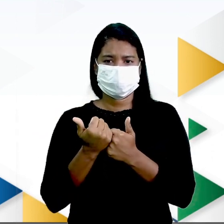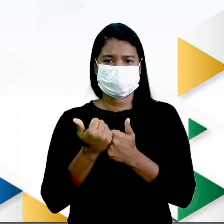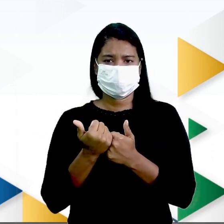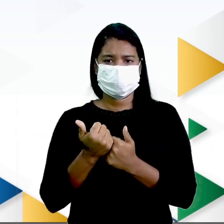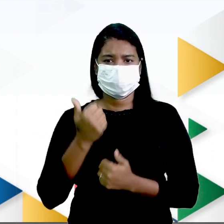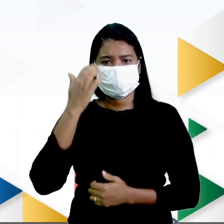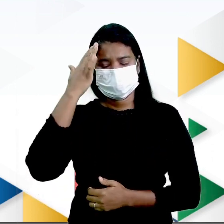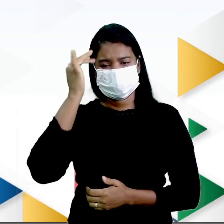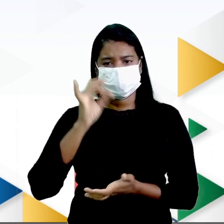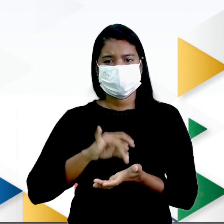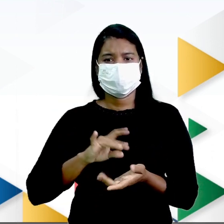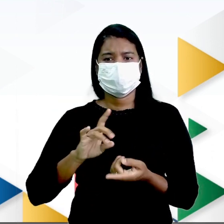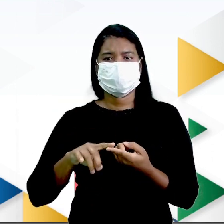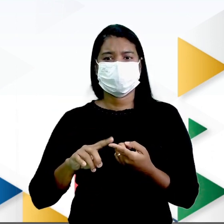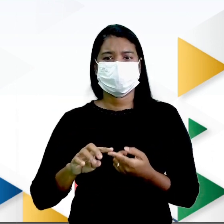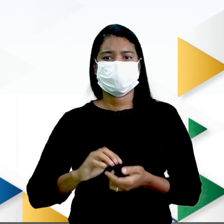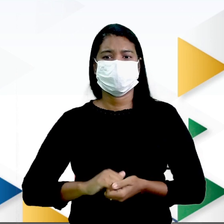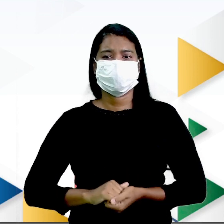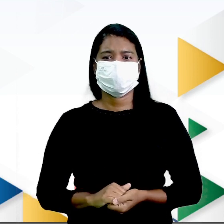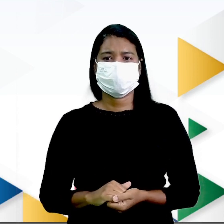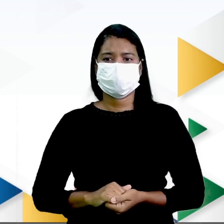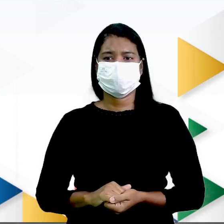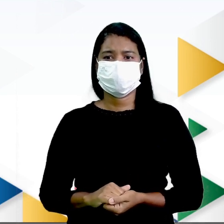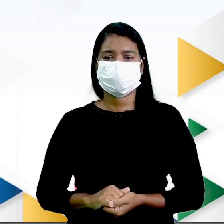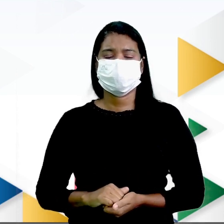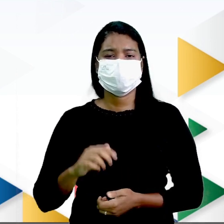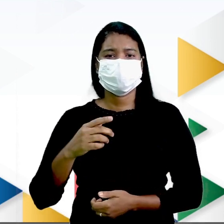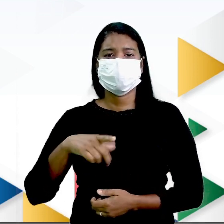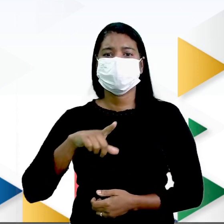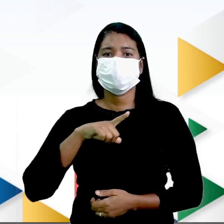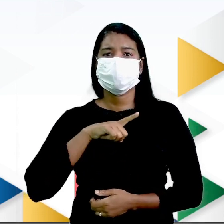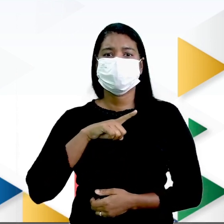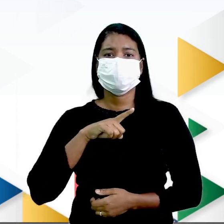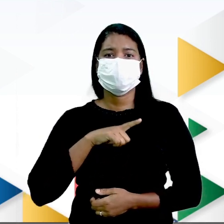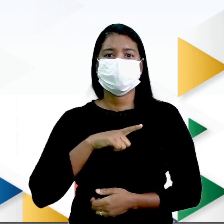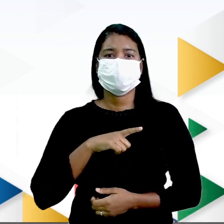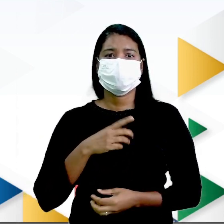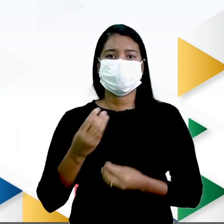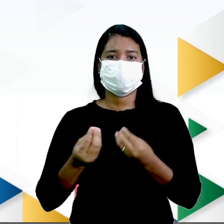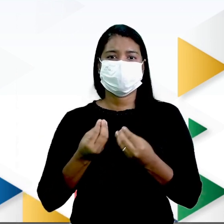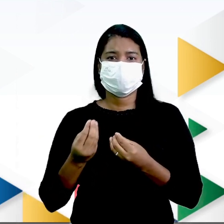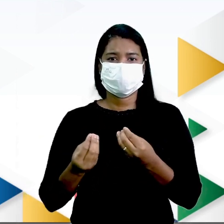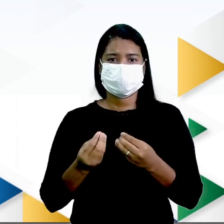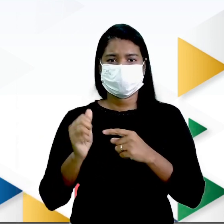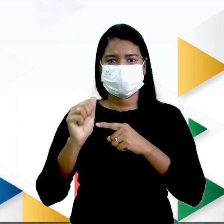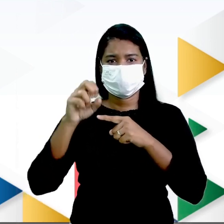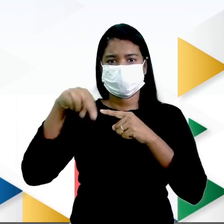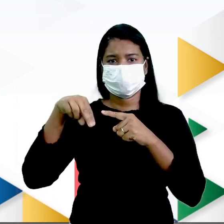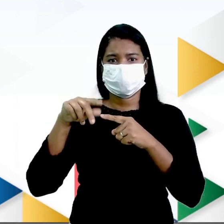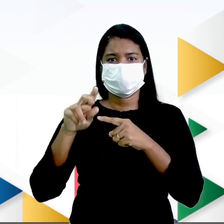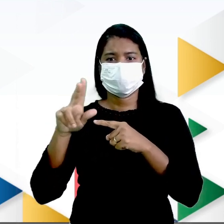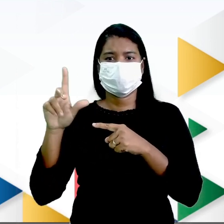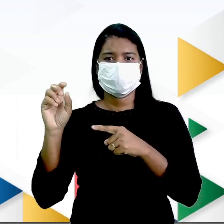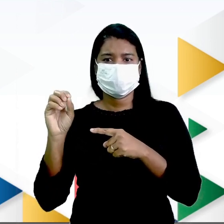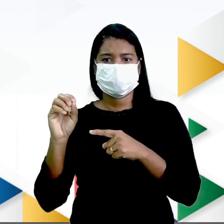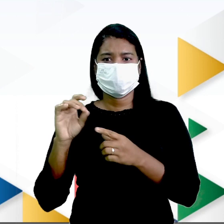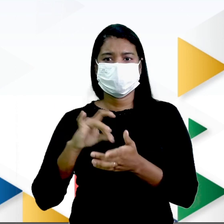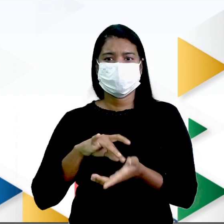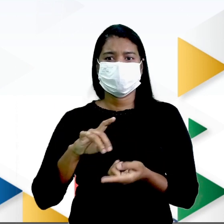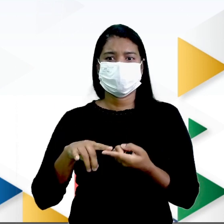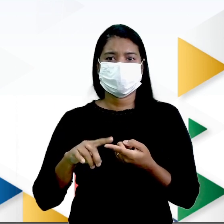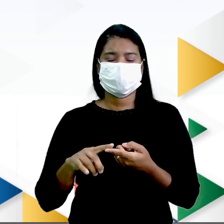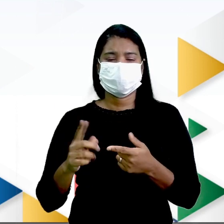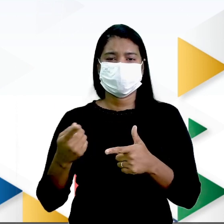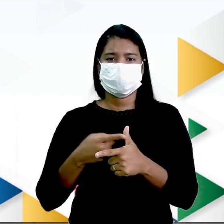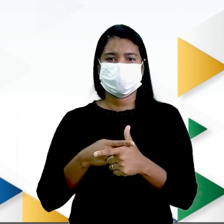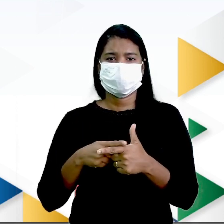que a soma dos ângulos internos eu não tenho, né? Eu tenho só o ângulo interno, eu vou trocar, ó. Soma dos ângulos internos